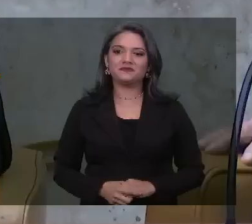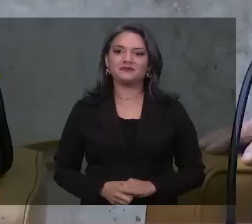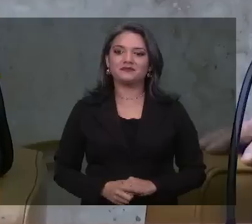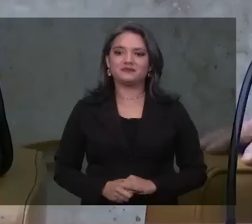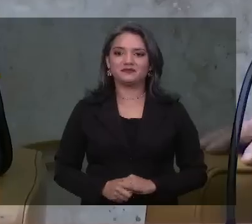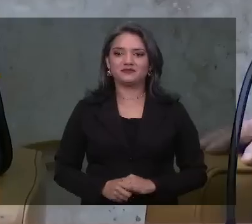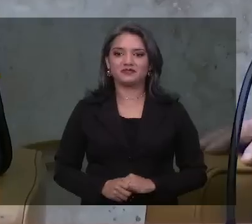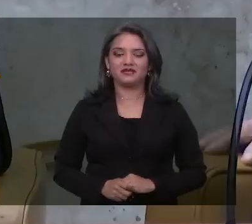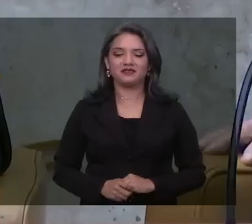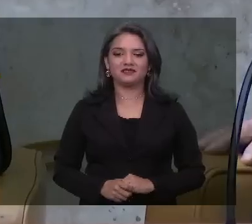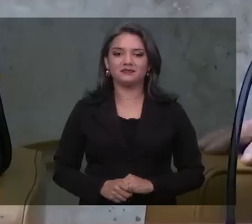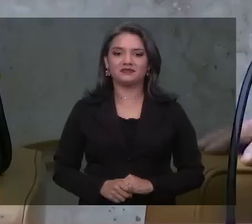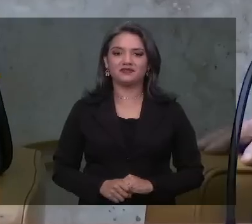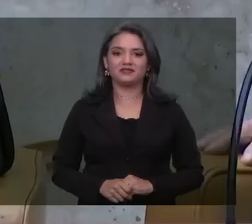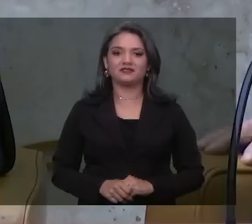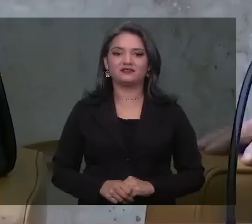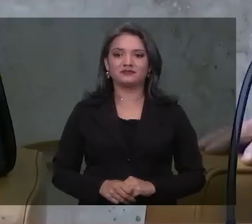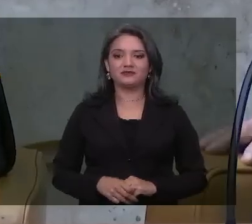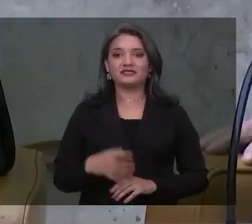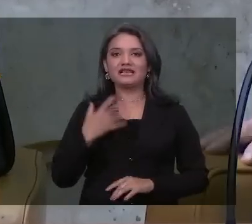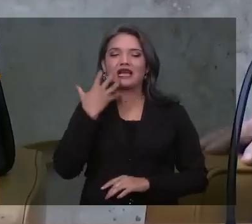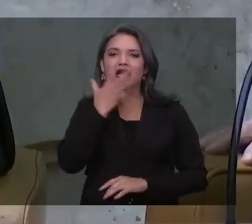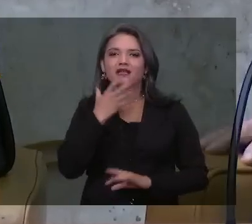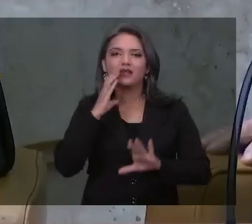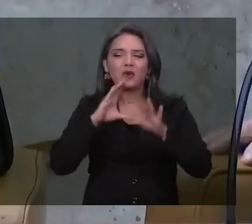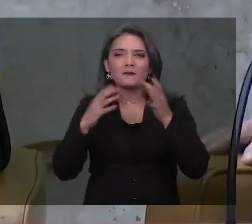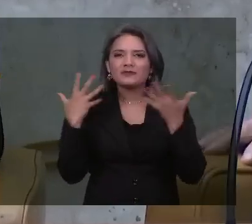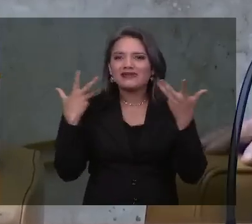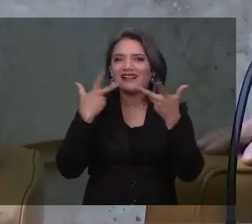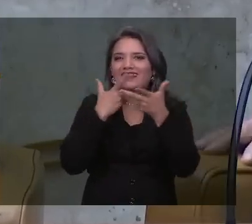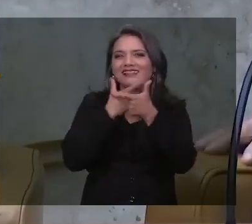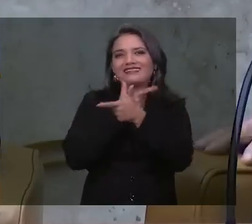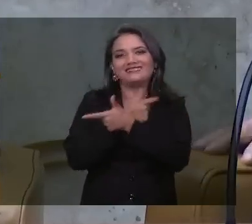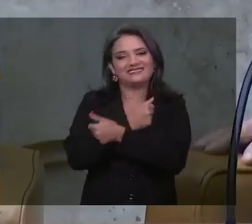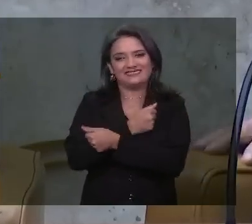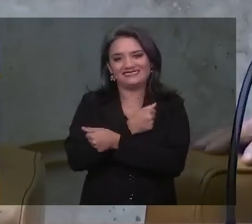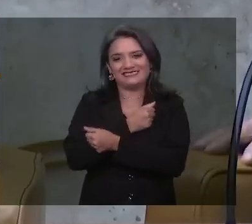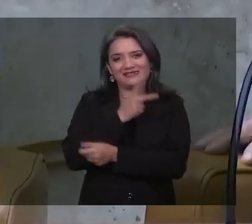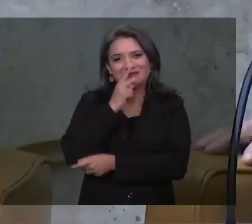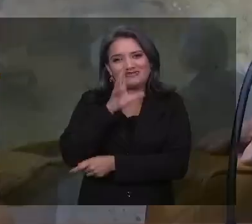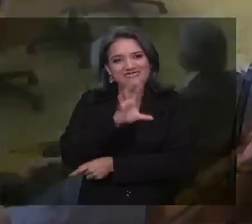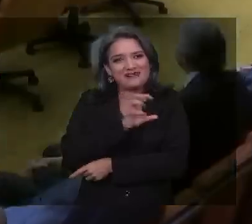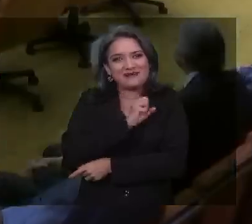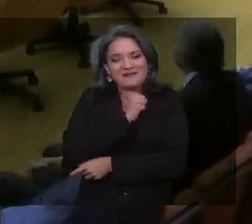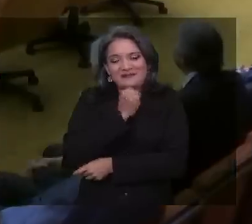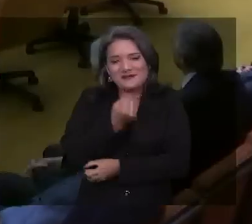cantando uma linda música, uma linda declaração de amor. Sim, senhor.